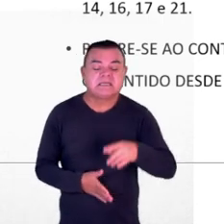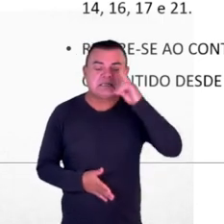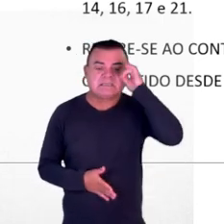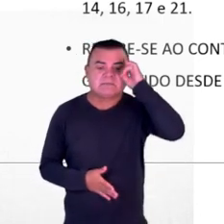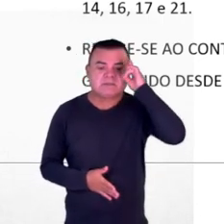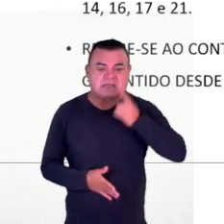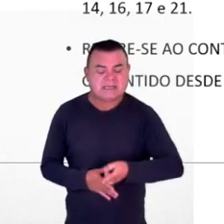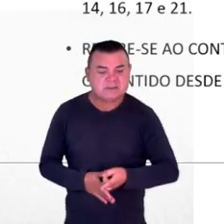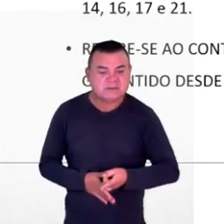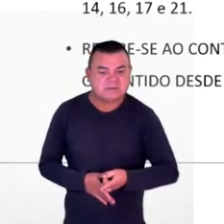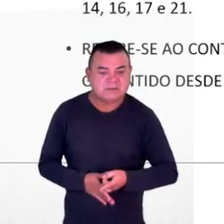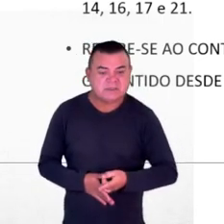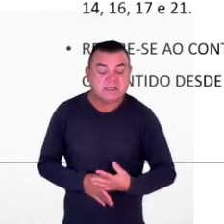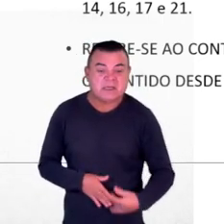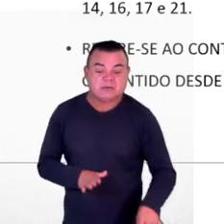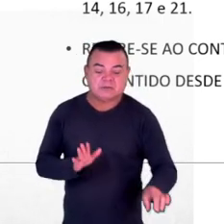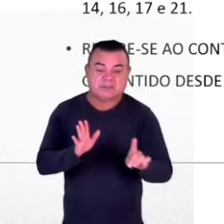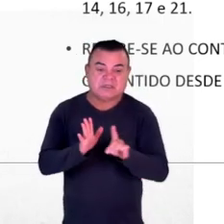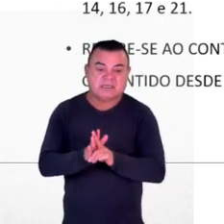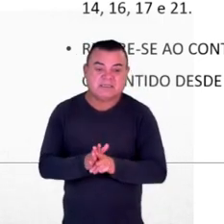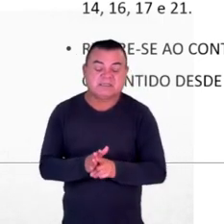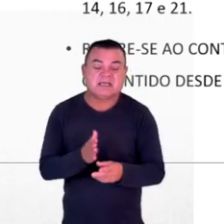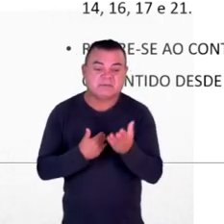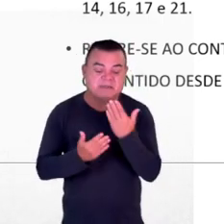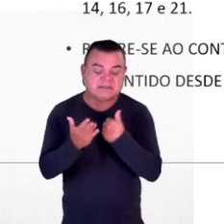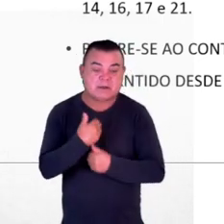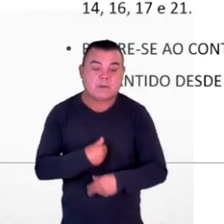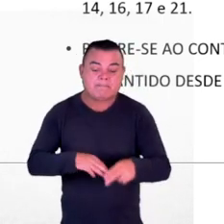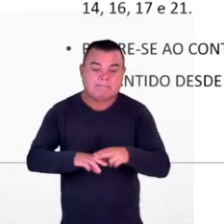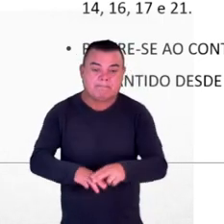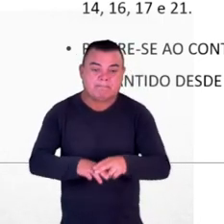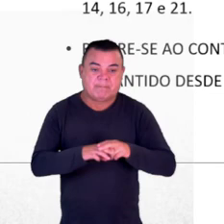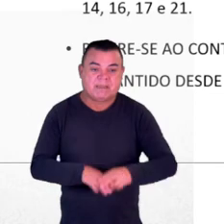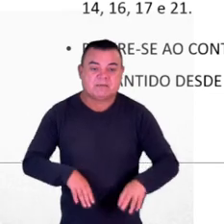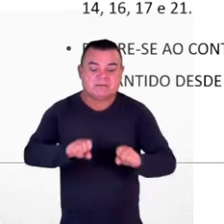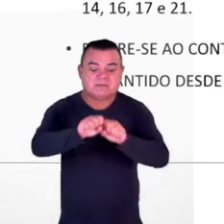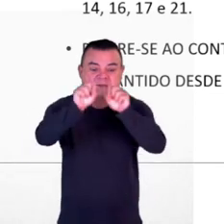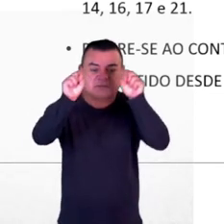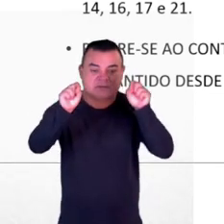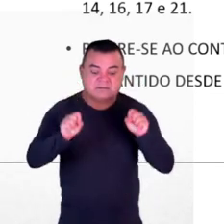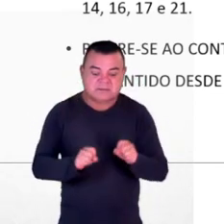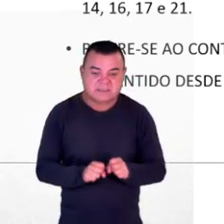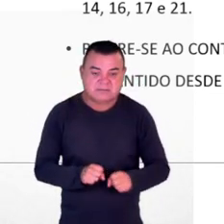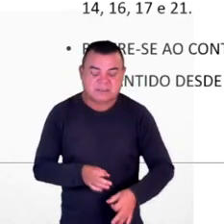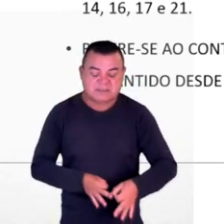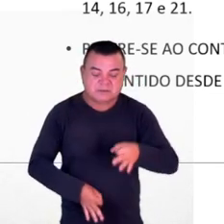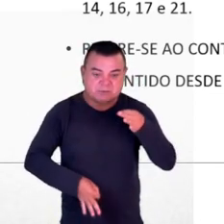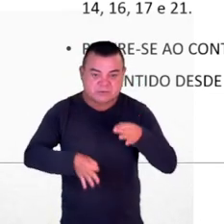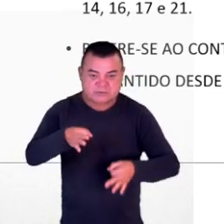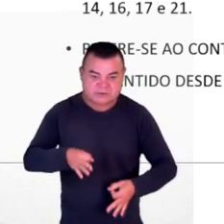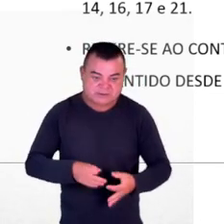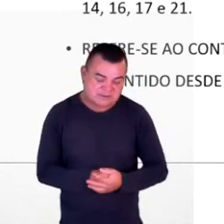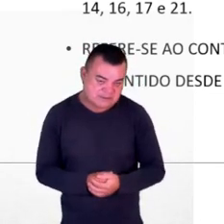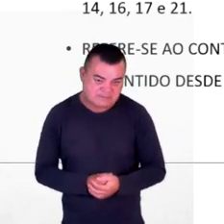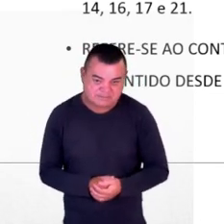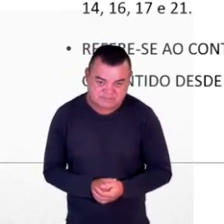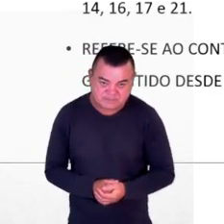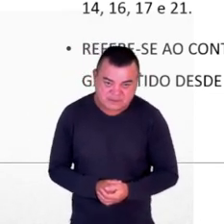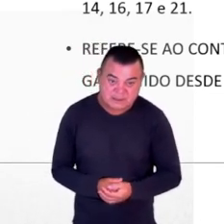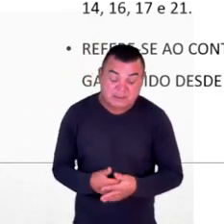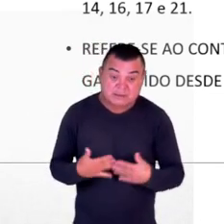à Alimentação pelo sistema de Justiça né enquanto o sistema de